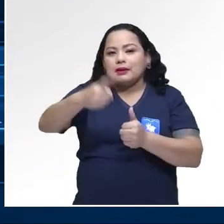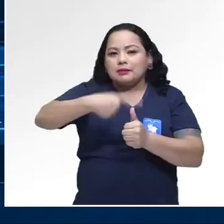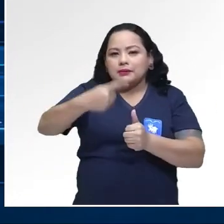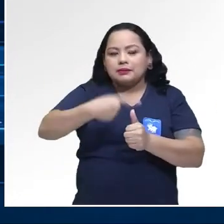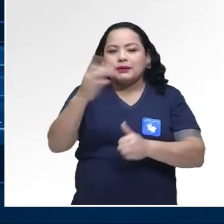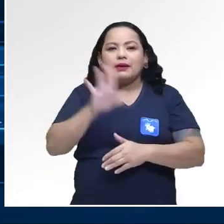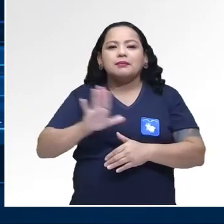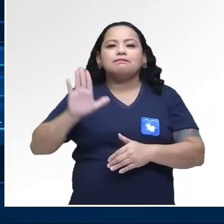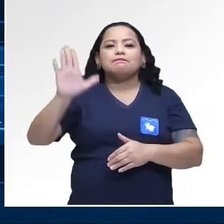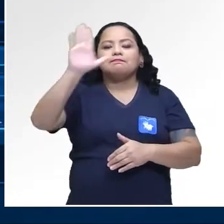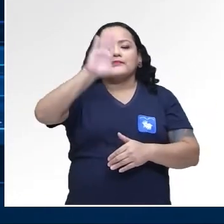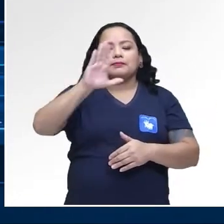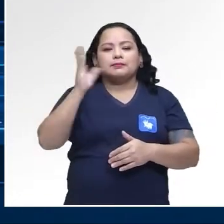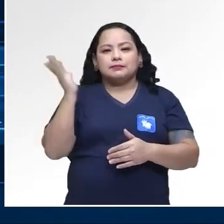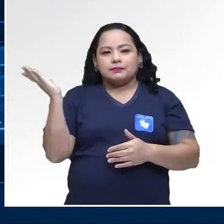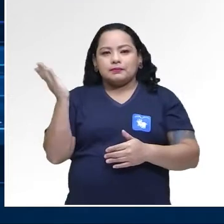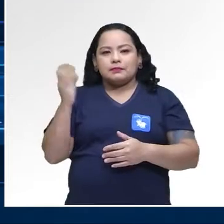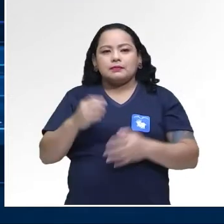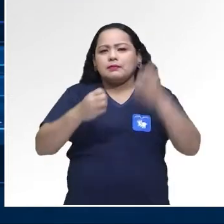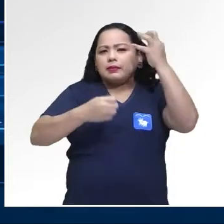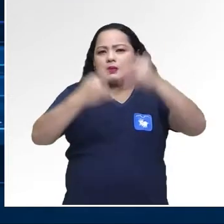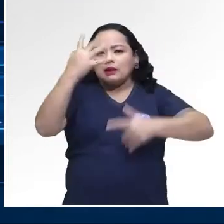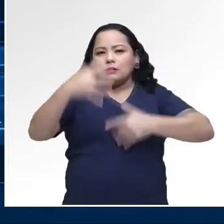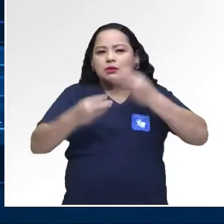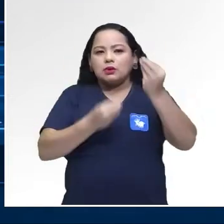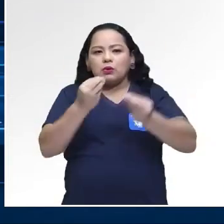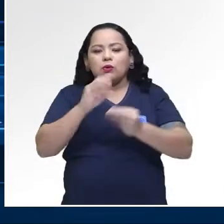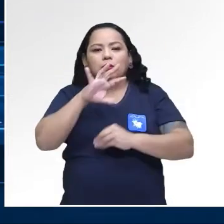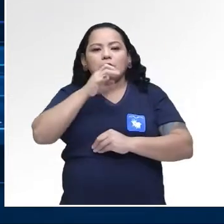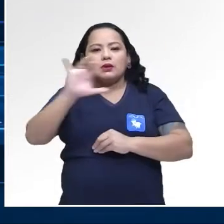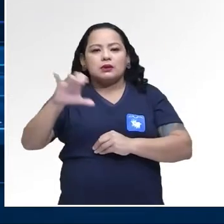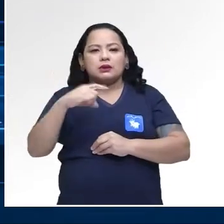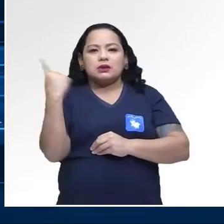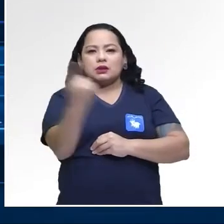imagem, que fala sobre a energia em